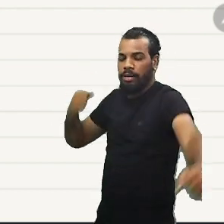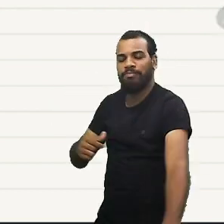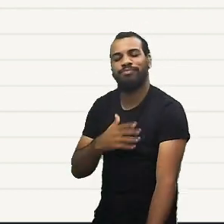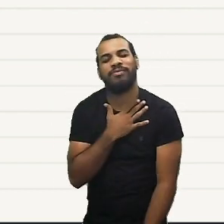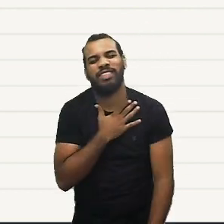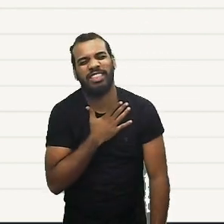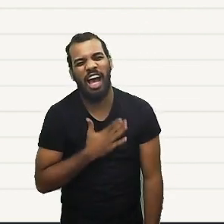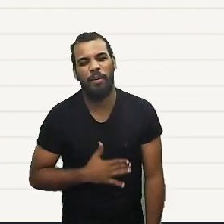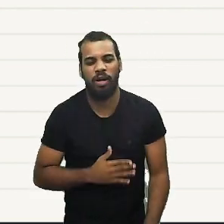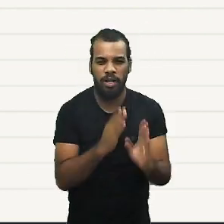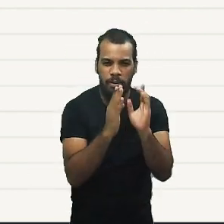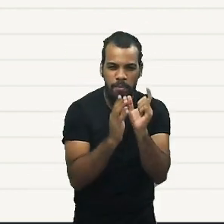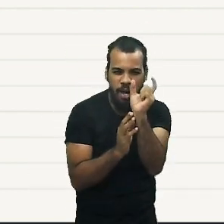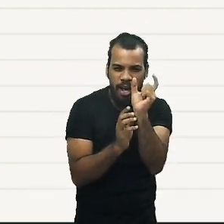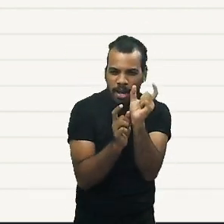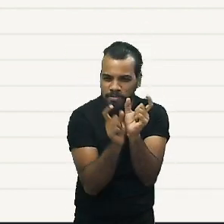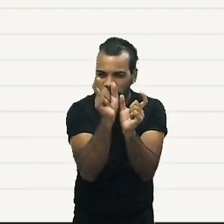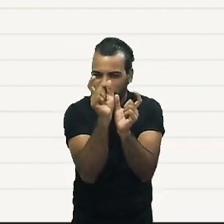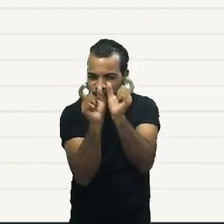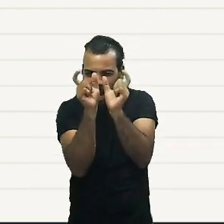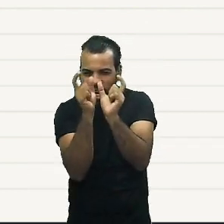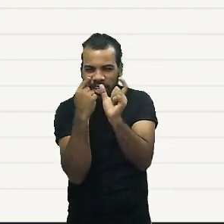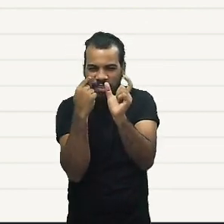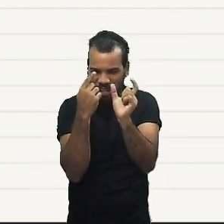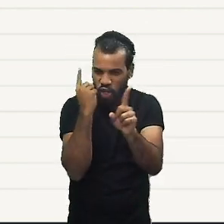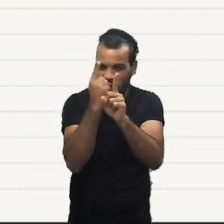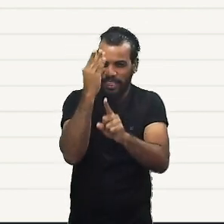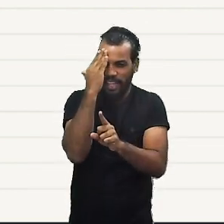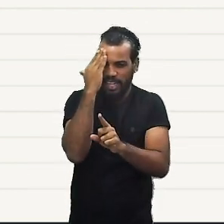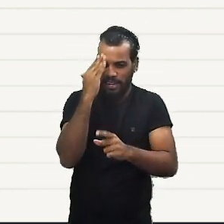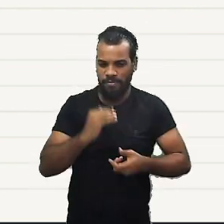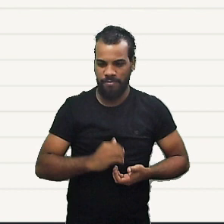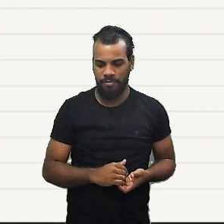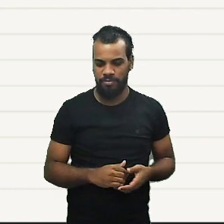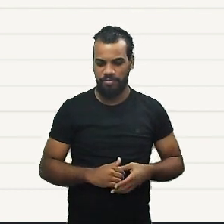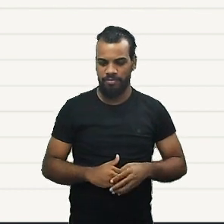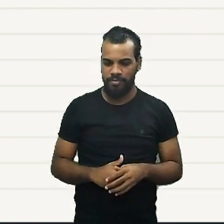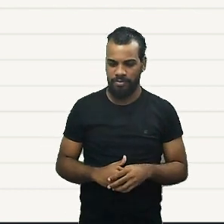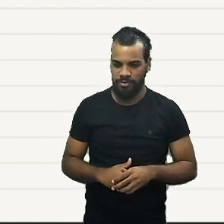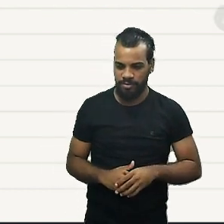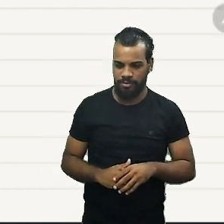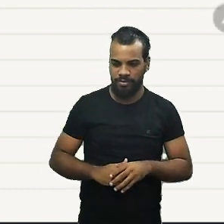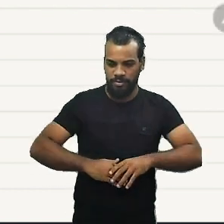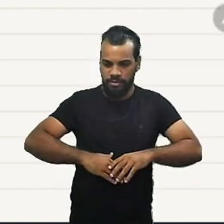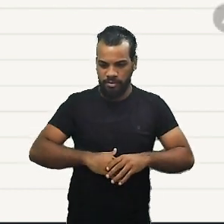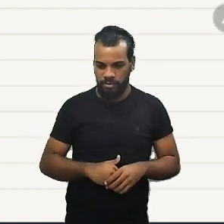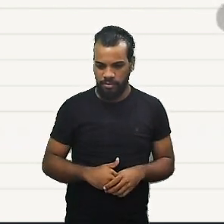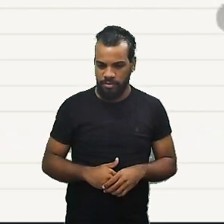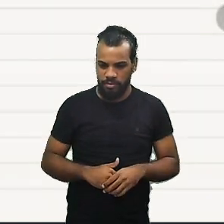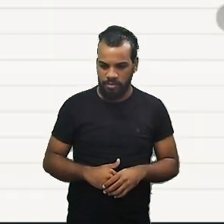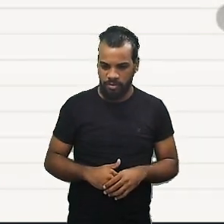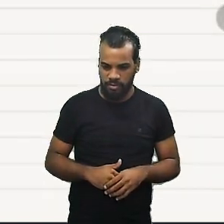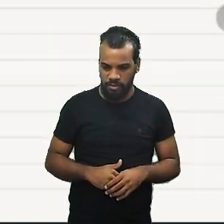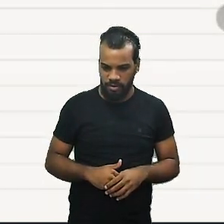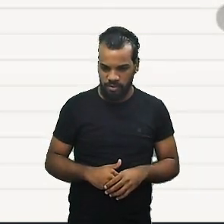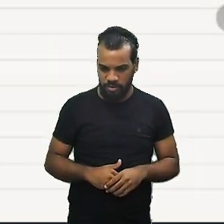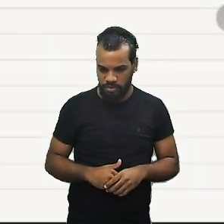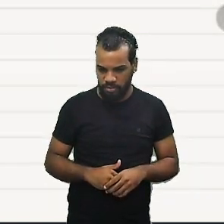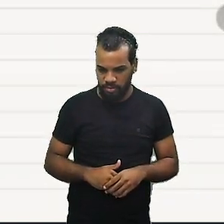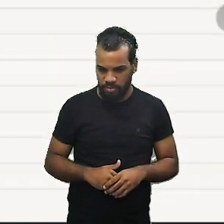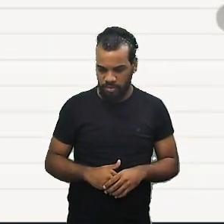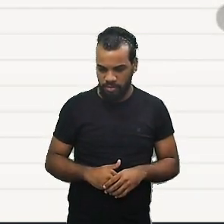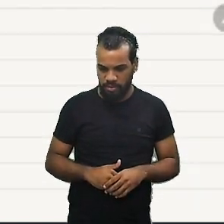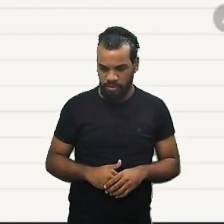calma, tu vai encontrar tudo que a gente falou aqui. Por exemplo, ó, esse prefixo quimio é porque vem de